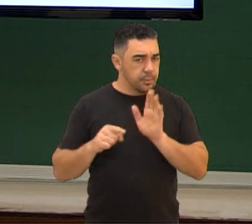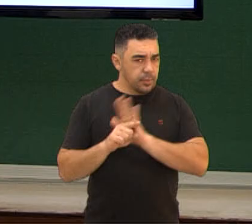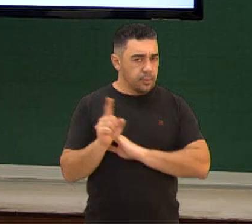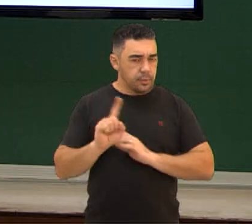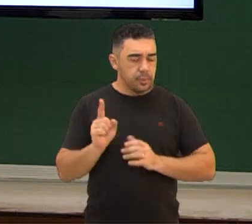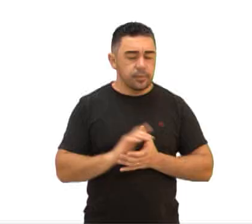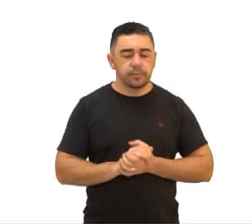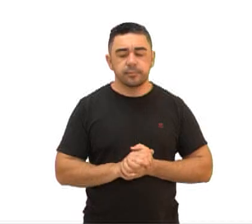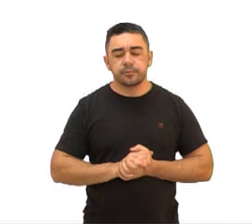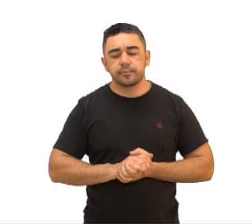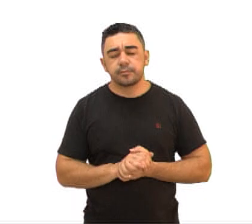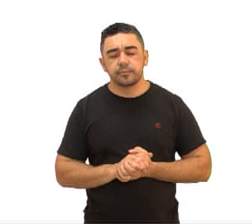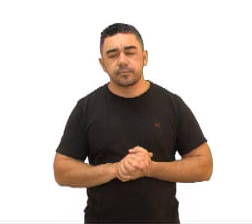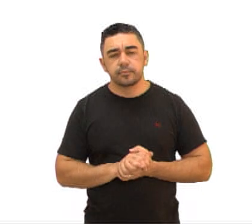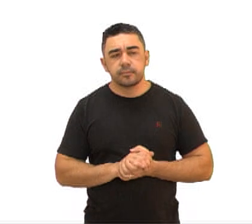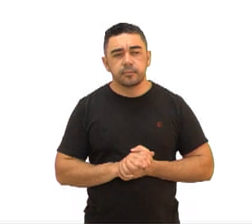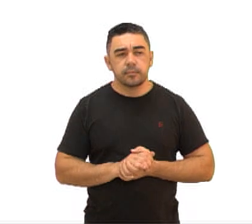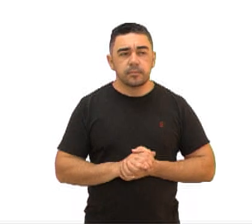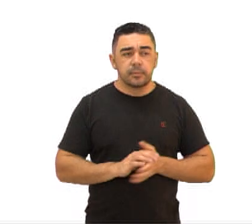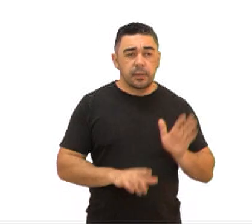lá. A lei de Ohm.